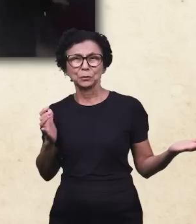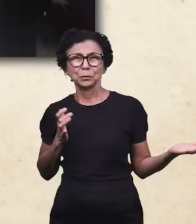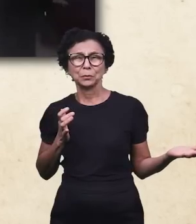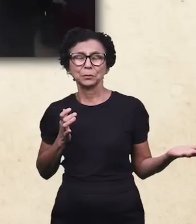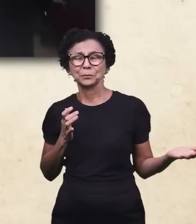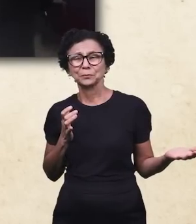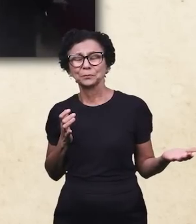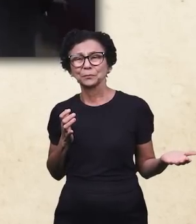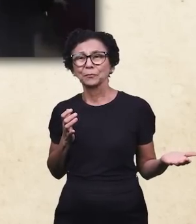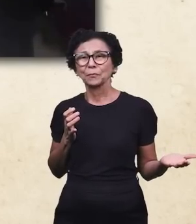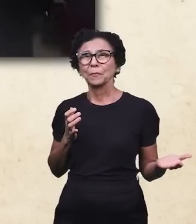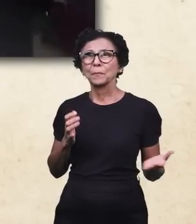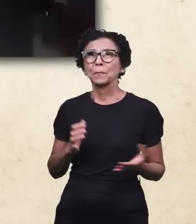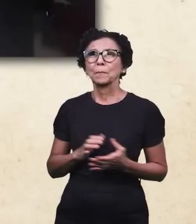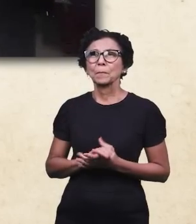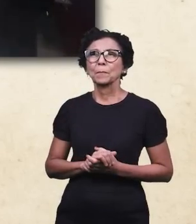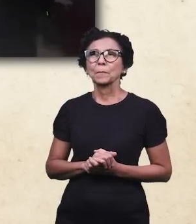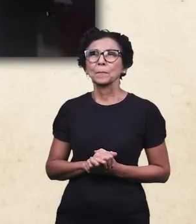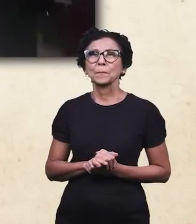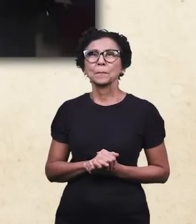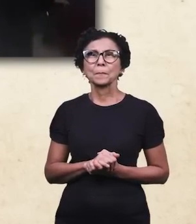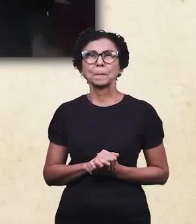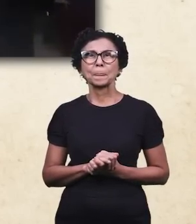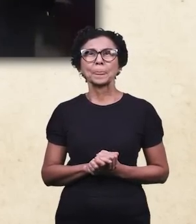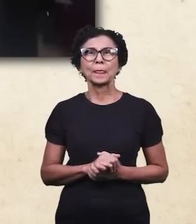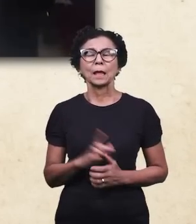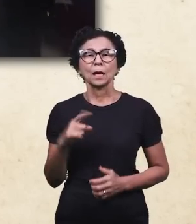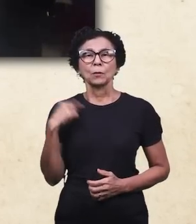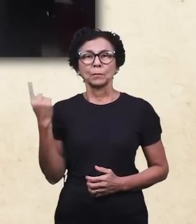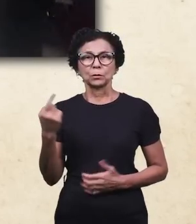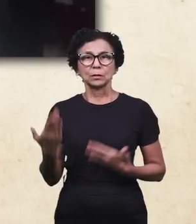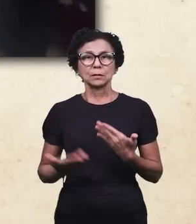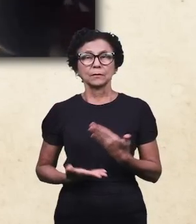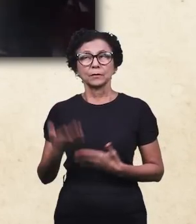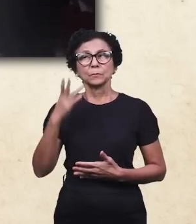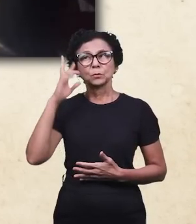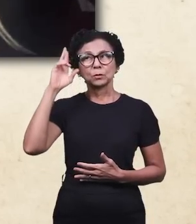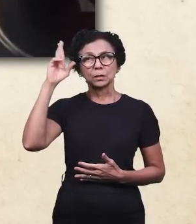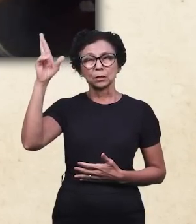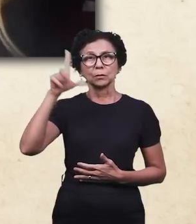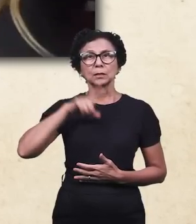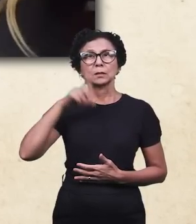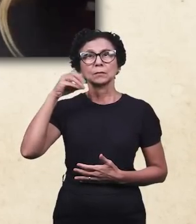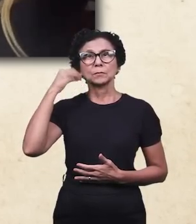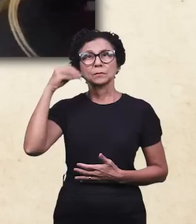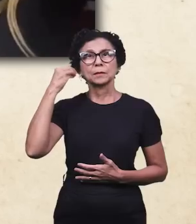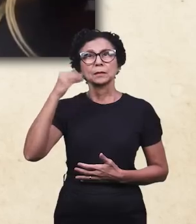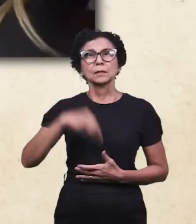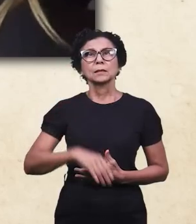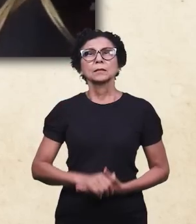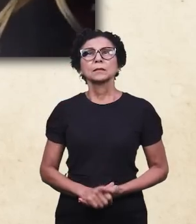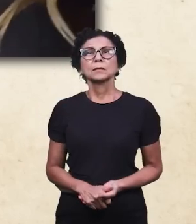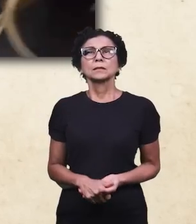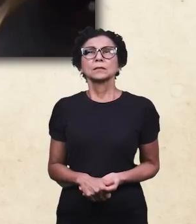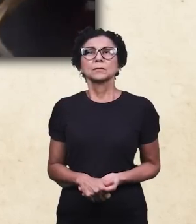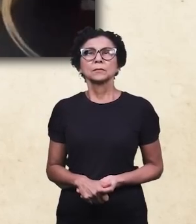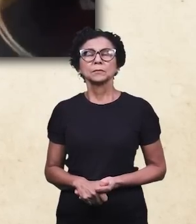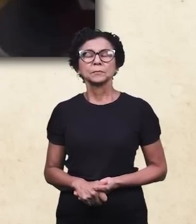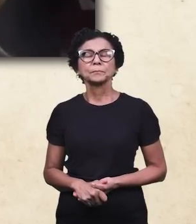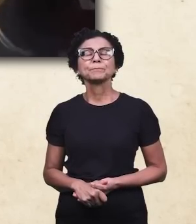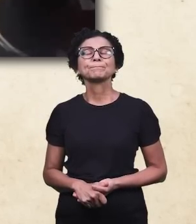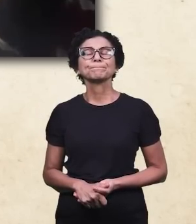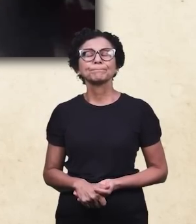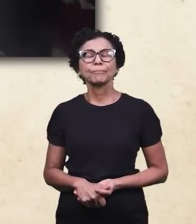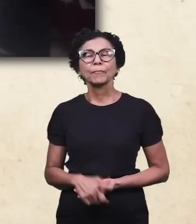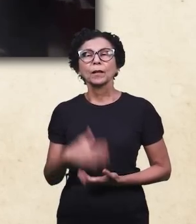servimos ao Senhor e temos uma experiência com Ele, soubemos que a escolha melhor era para deixar as coisas do mundo e as riquezas